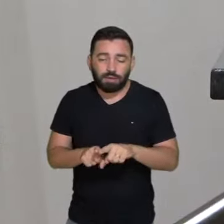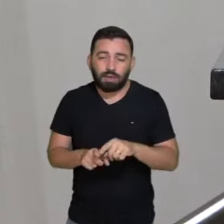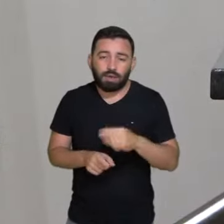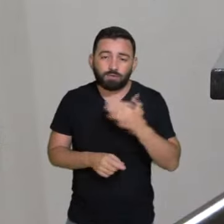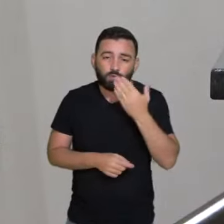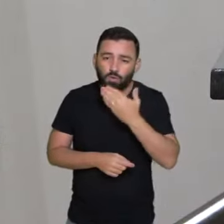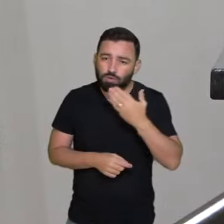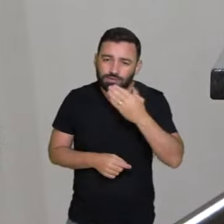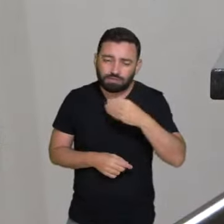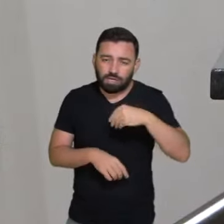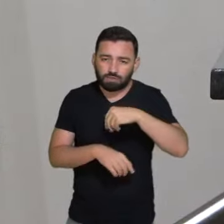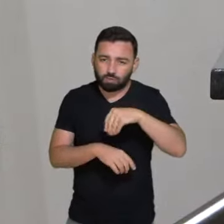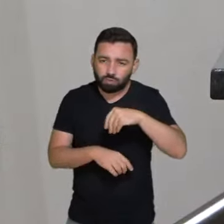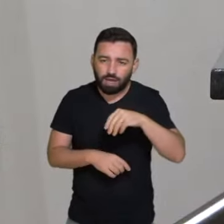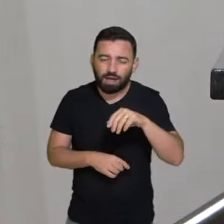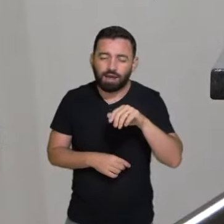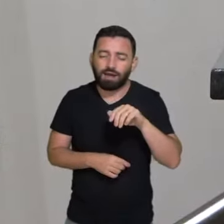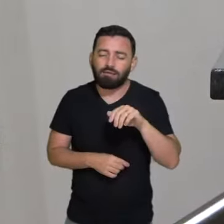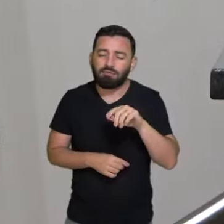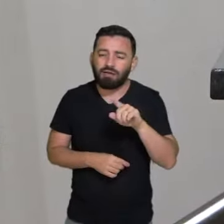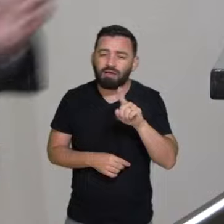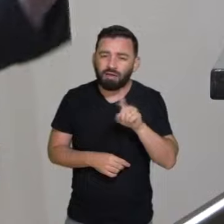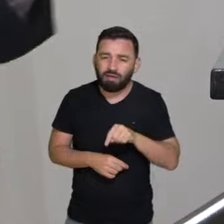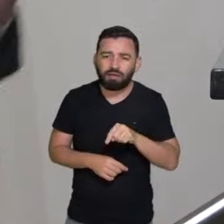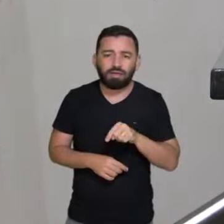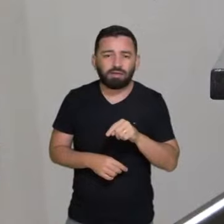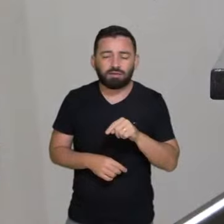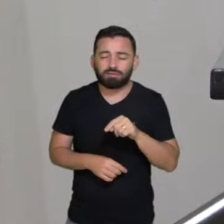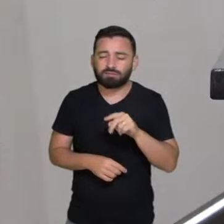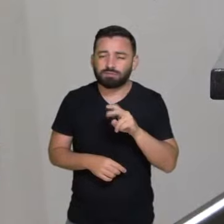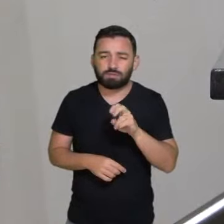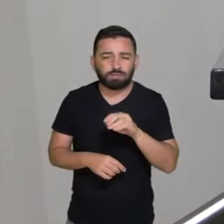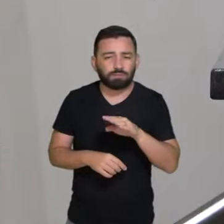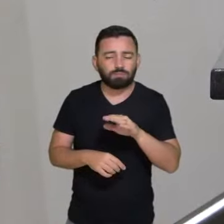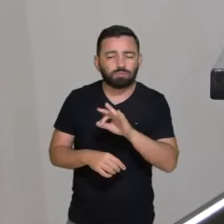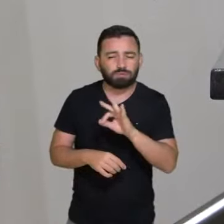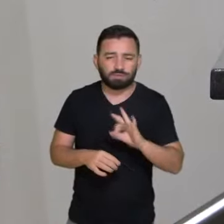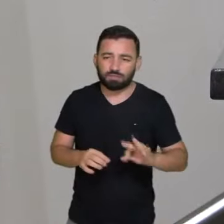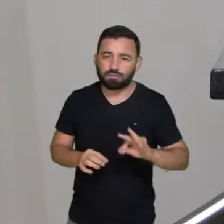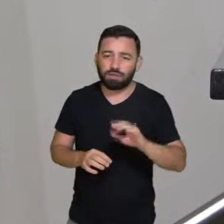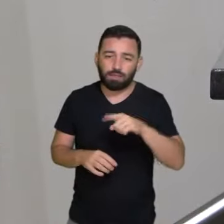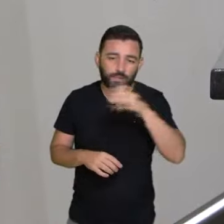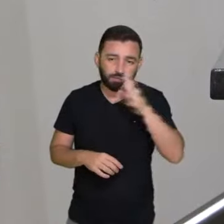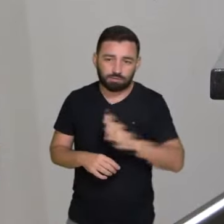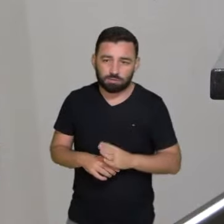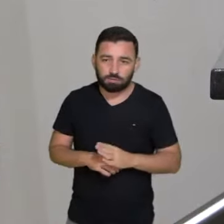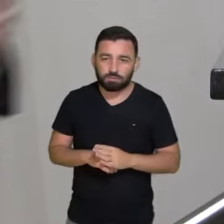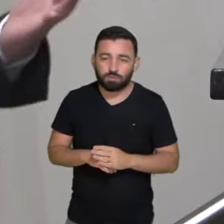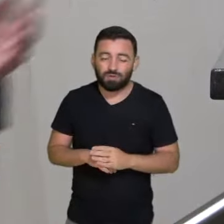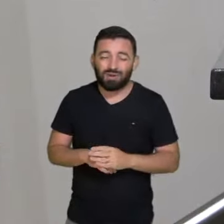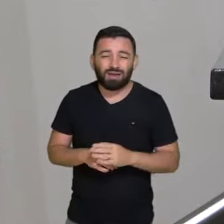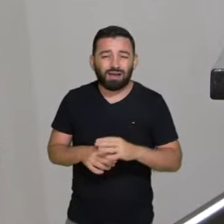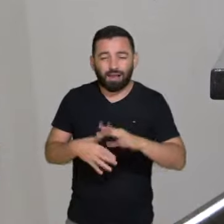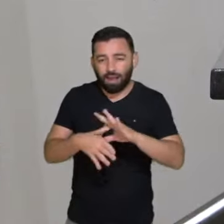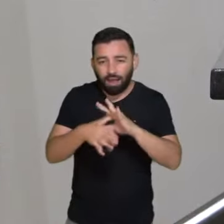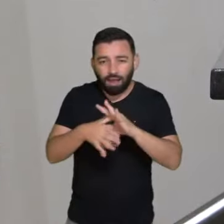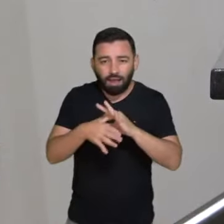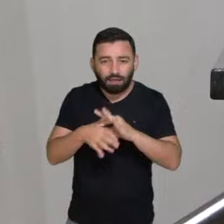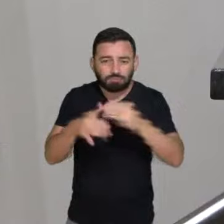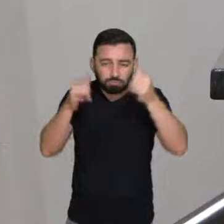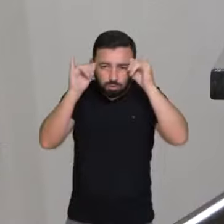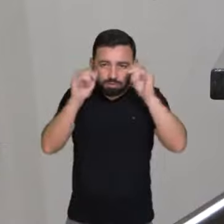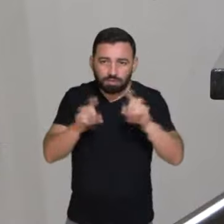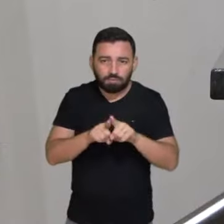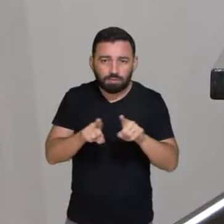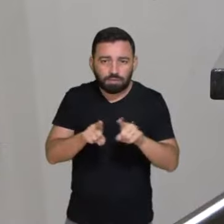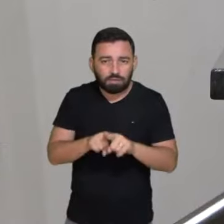de 50% é brasileiro. 25% da carne bovina consumida no mundo é do Brasil.